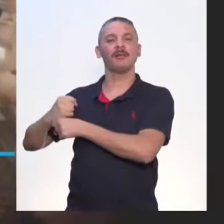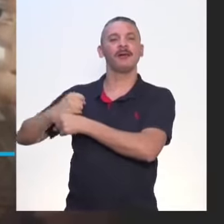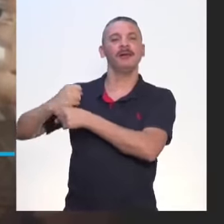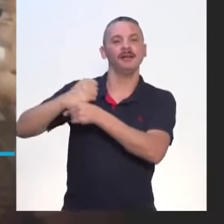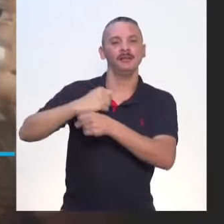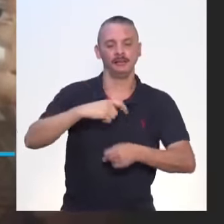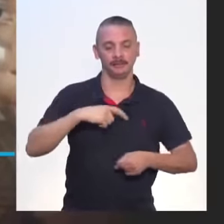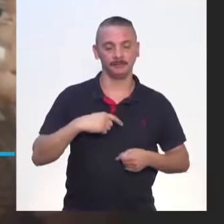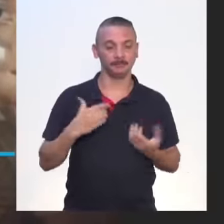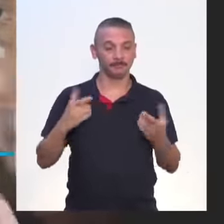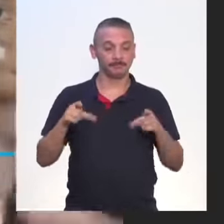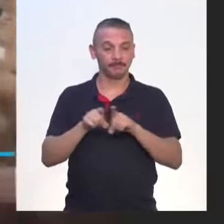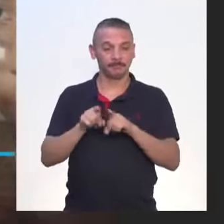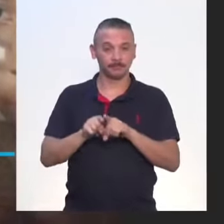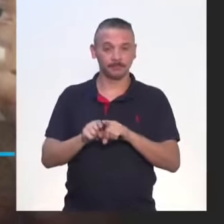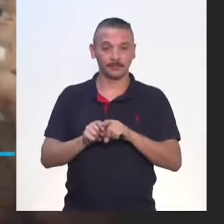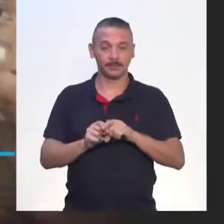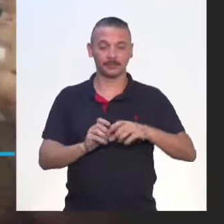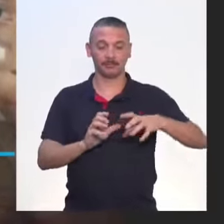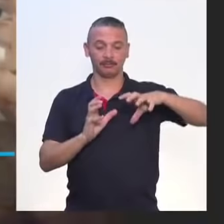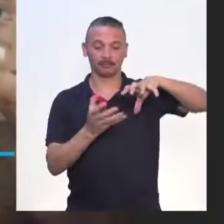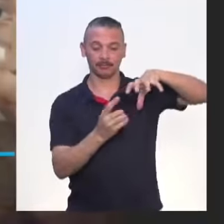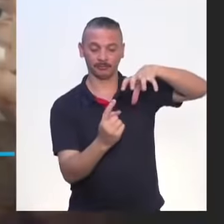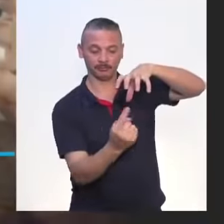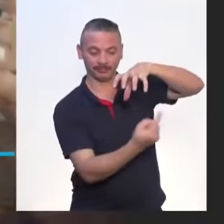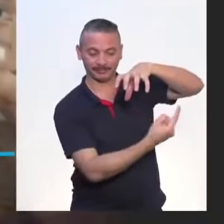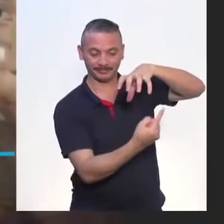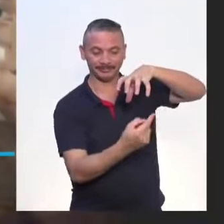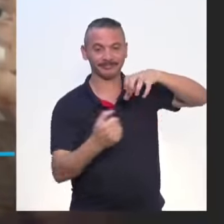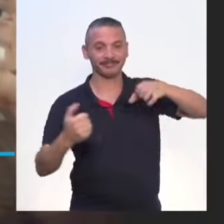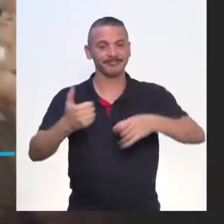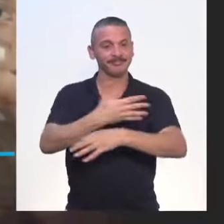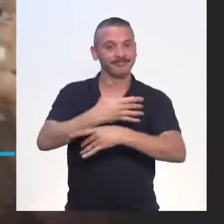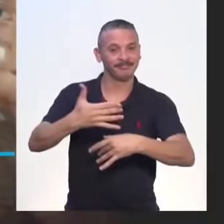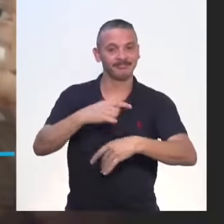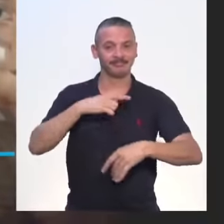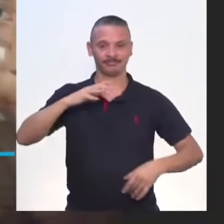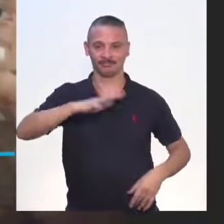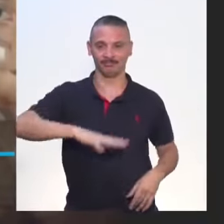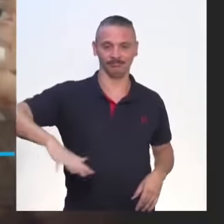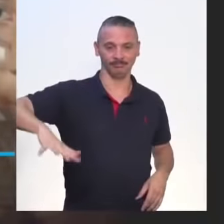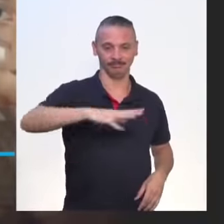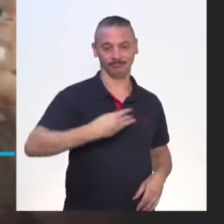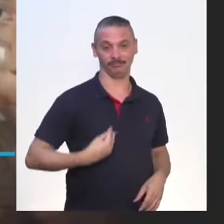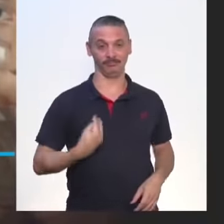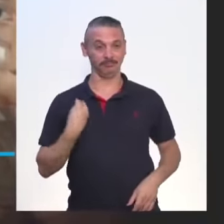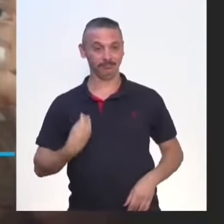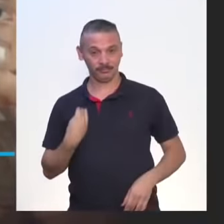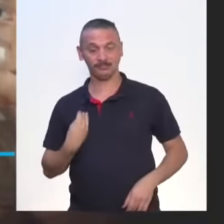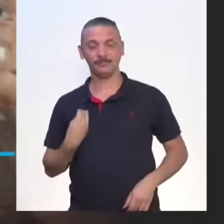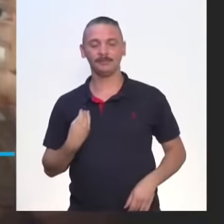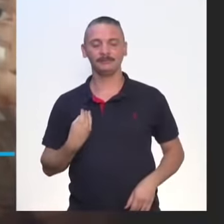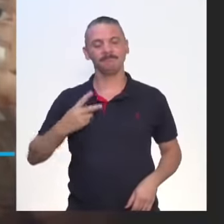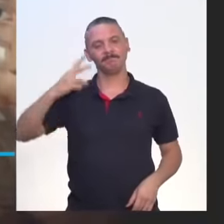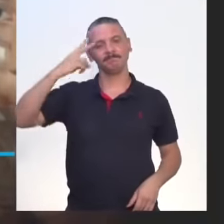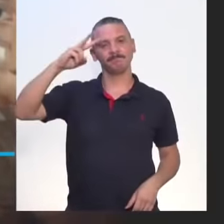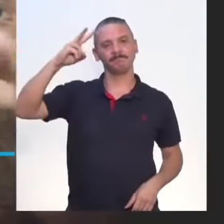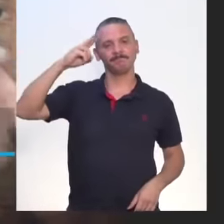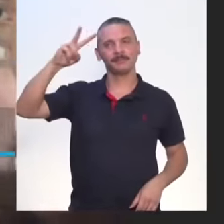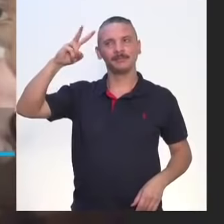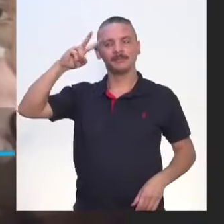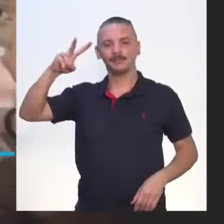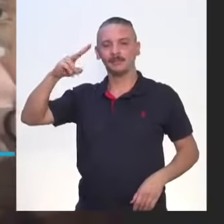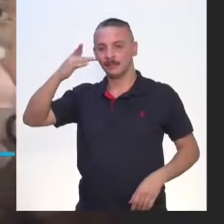caso do Ocidente, da cidade que a gente vive, é claro que essas histórias estão muitas vezes